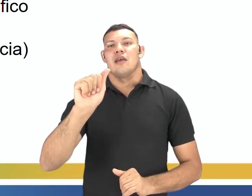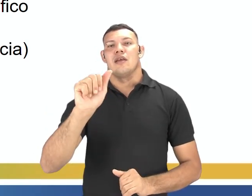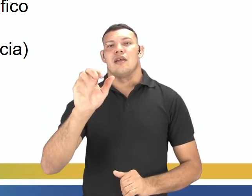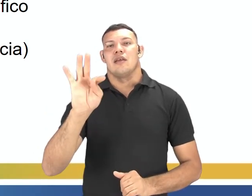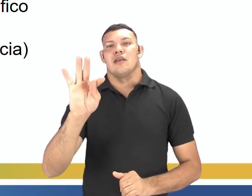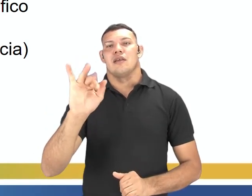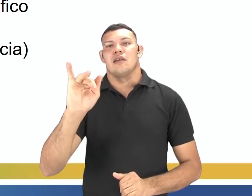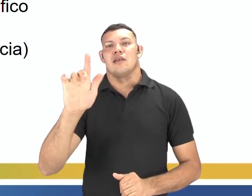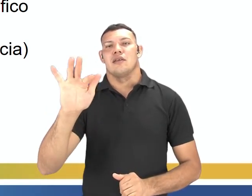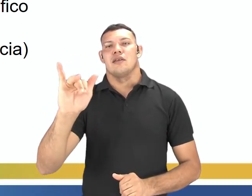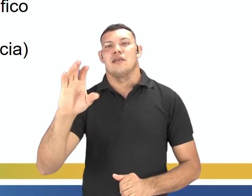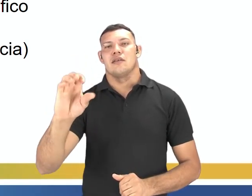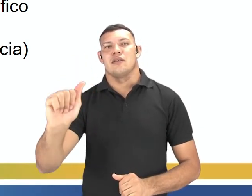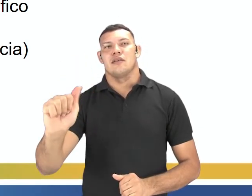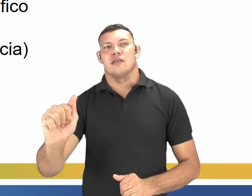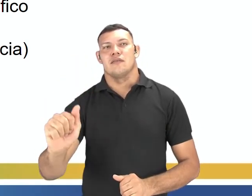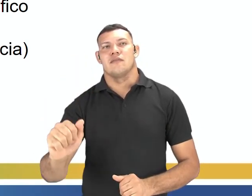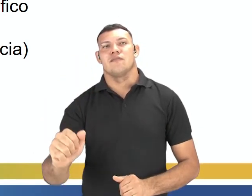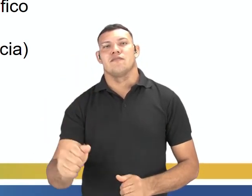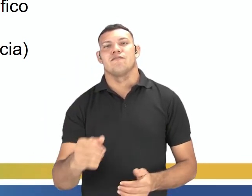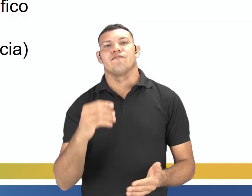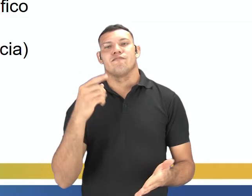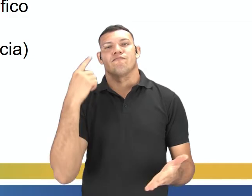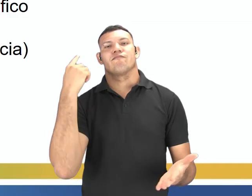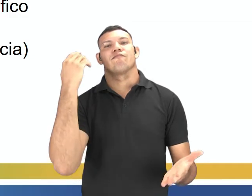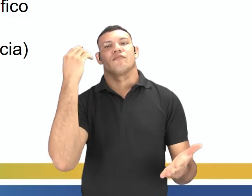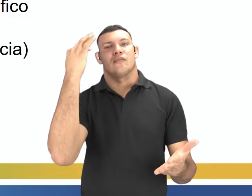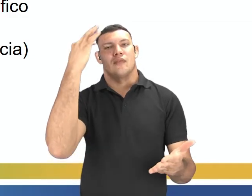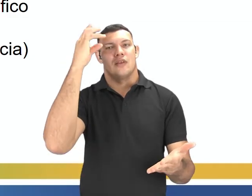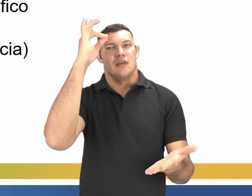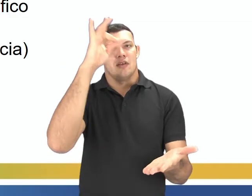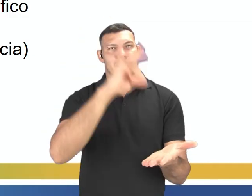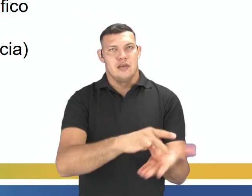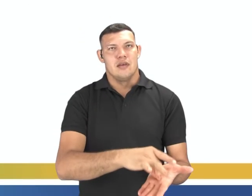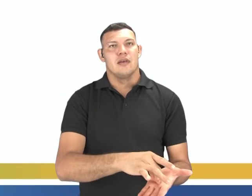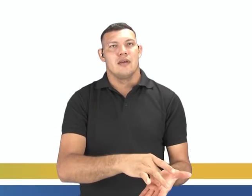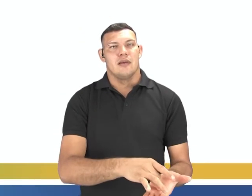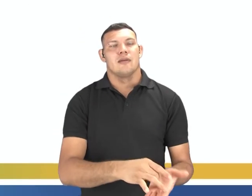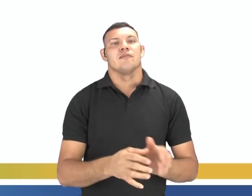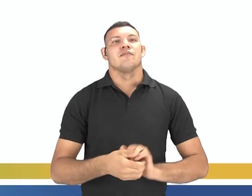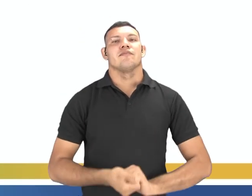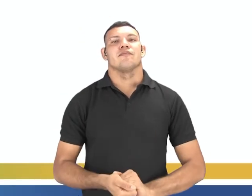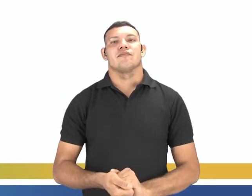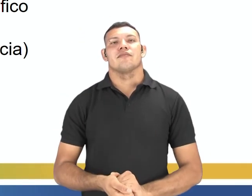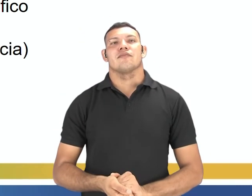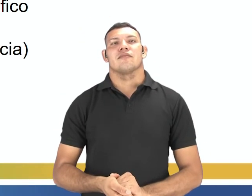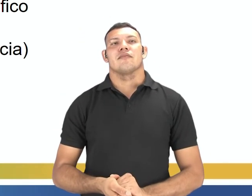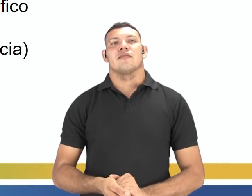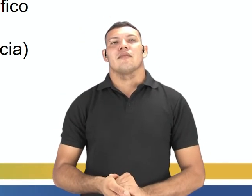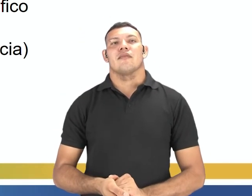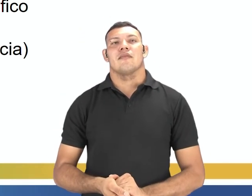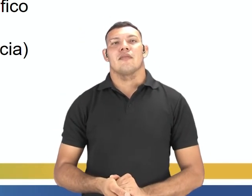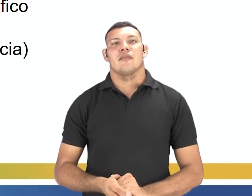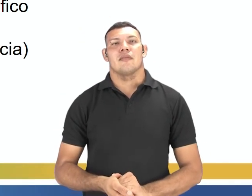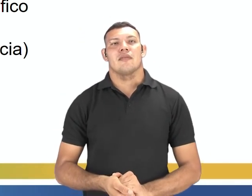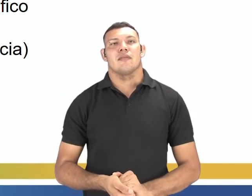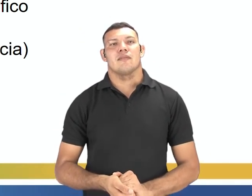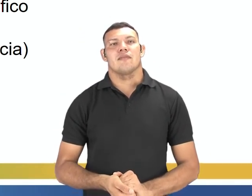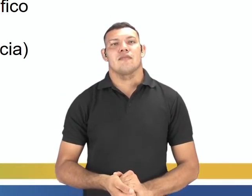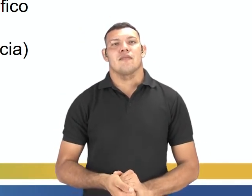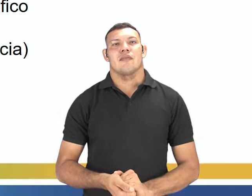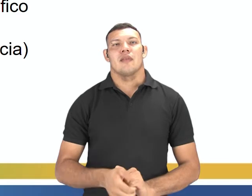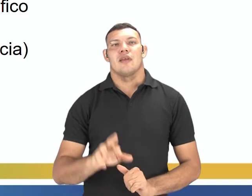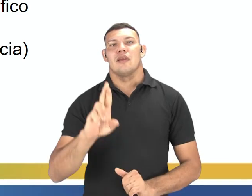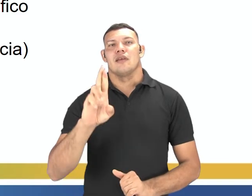pública. Tráfico, comércio desonesto ou ilícito. Vultoso, que